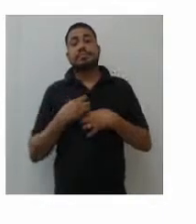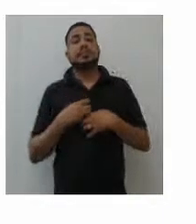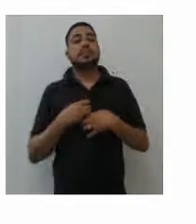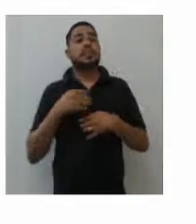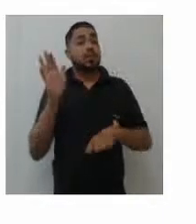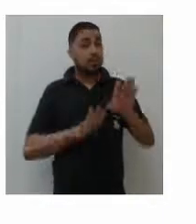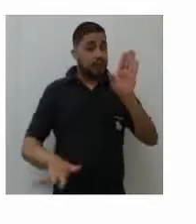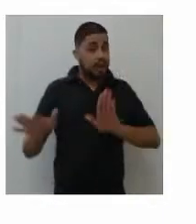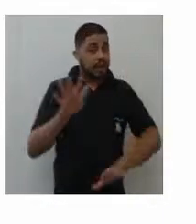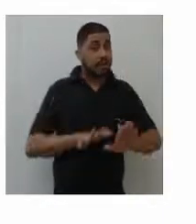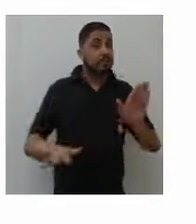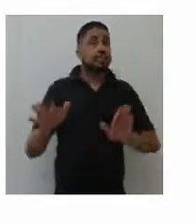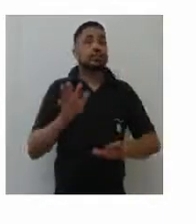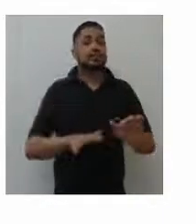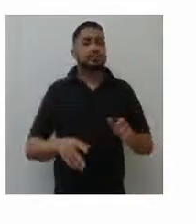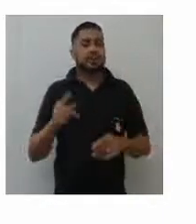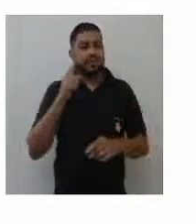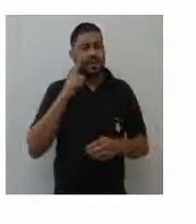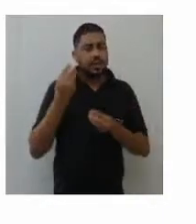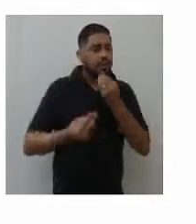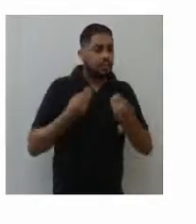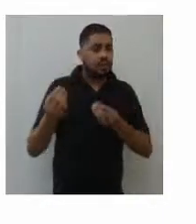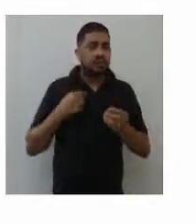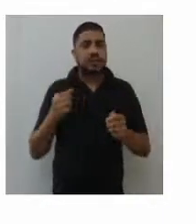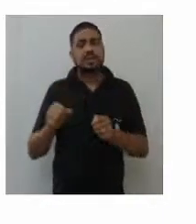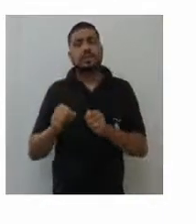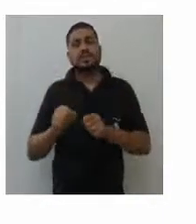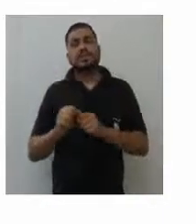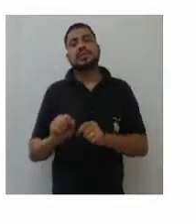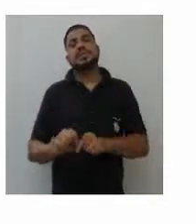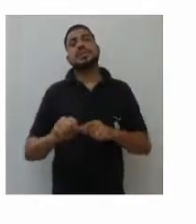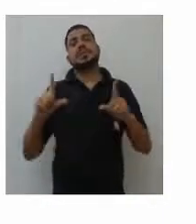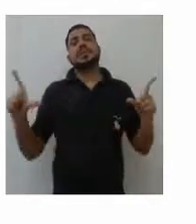muito cuidado agora, tá? Olha como é que eu fiz questão de deixar aí no slide.